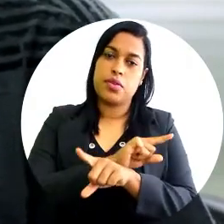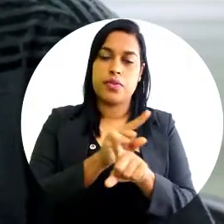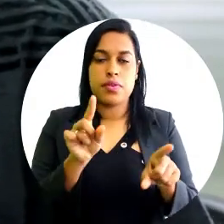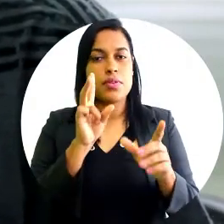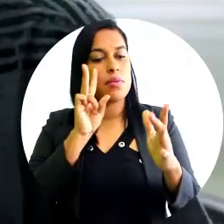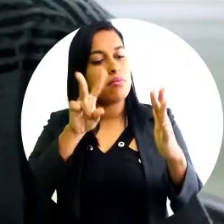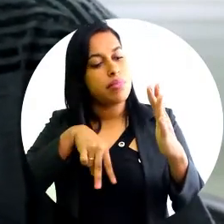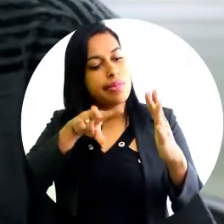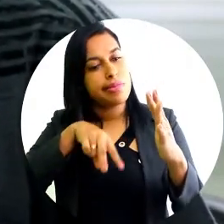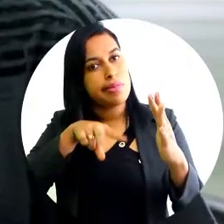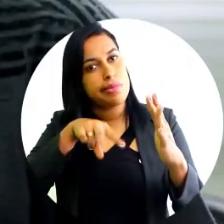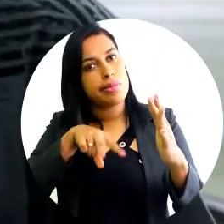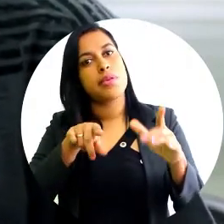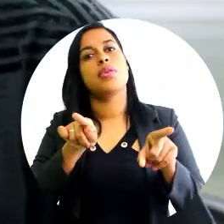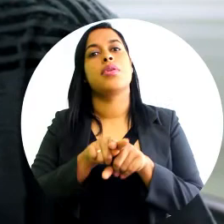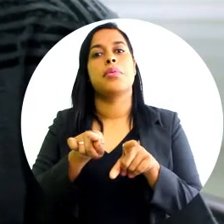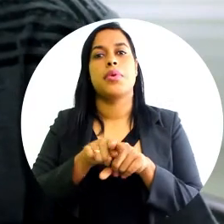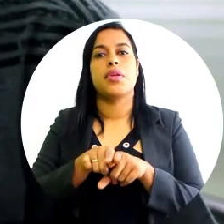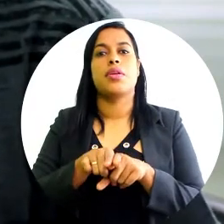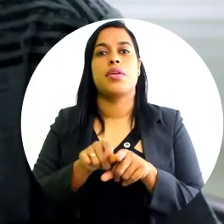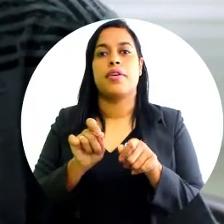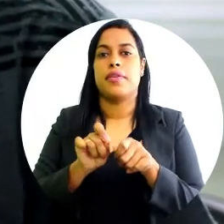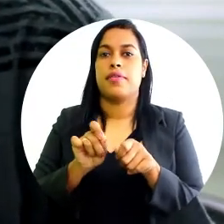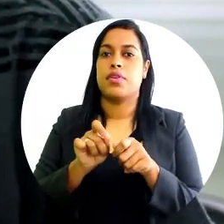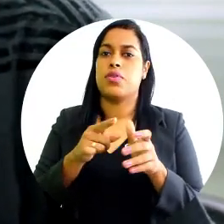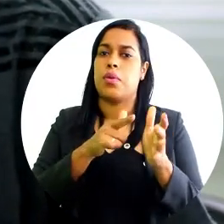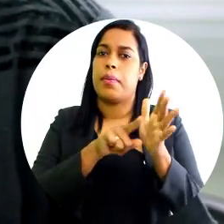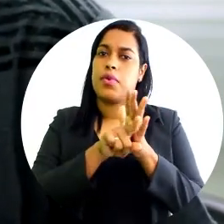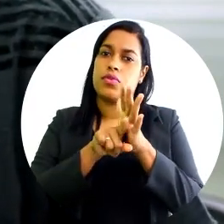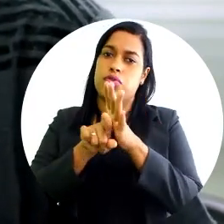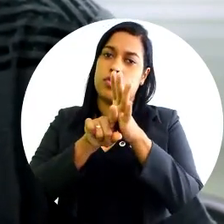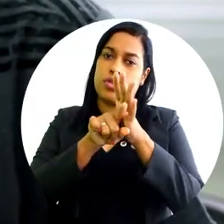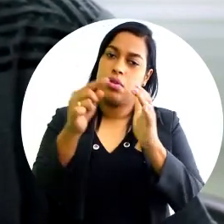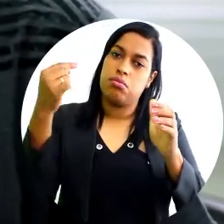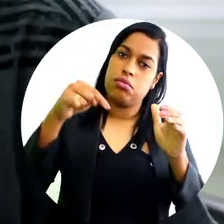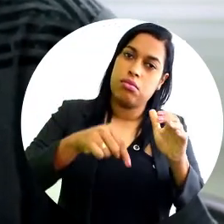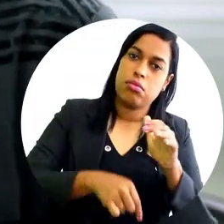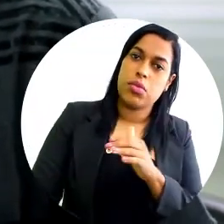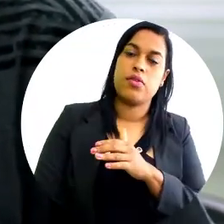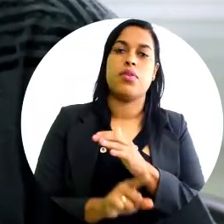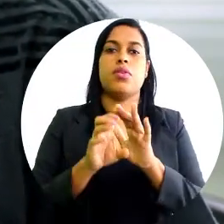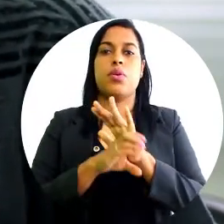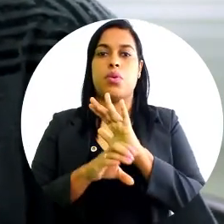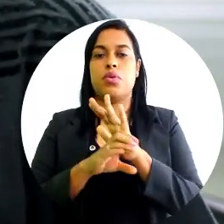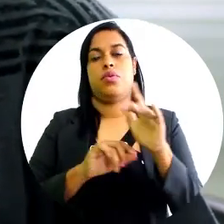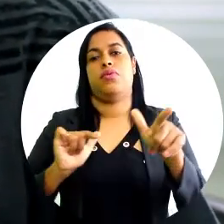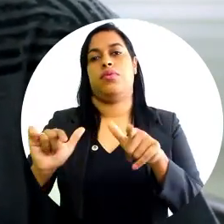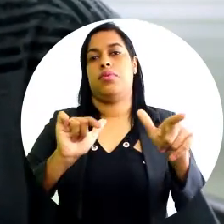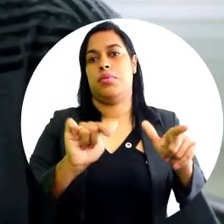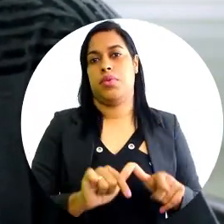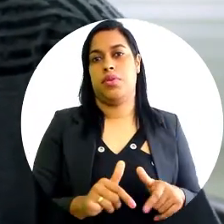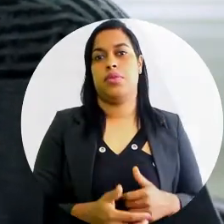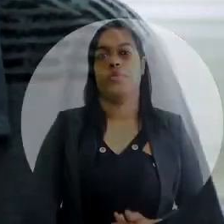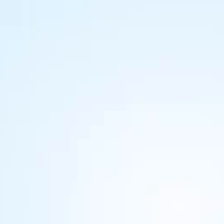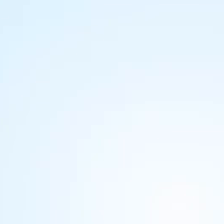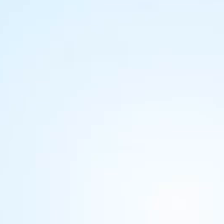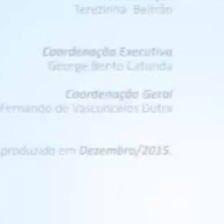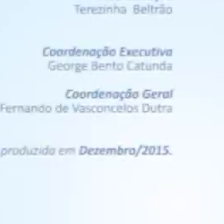vocês consultem o caderno e façam outras pesquisas para aprofundar o conteúdo que foi trabalhado.